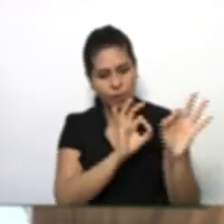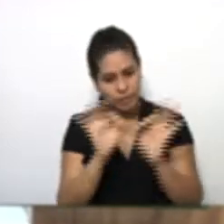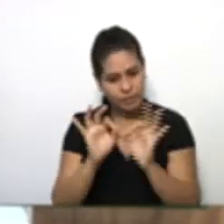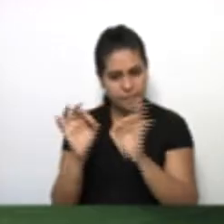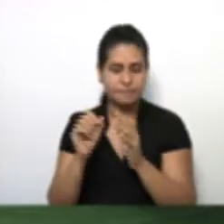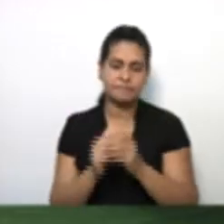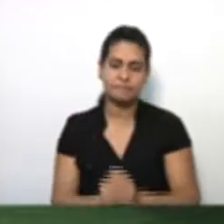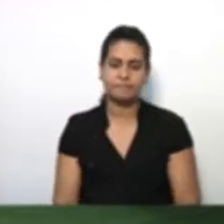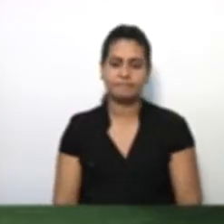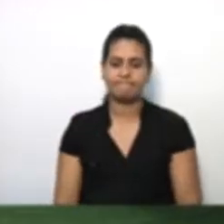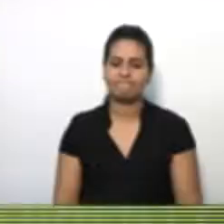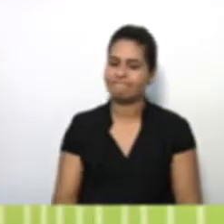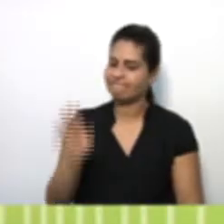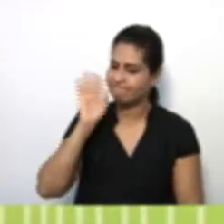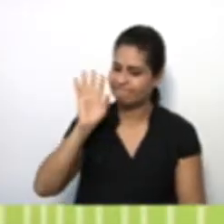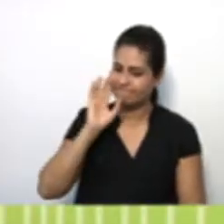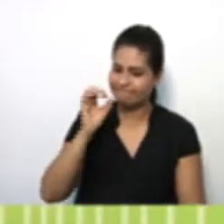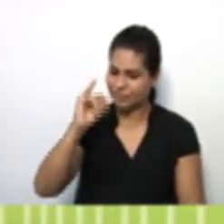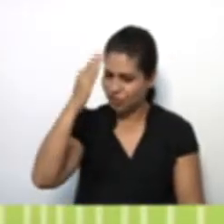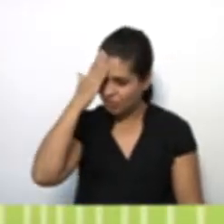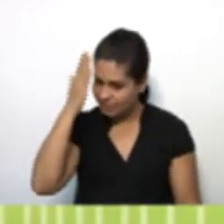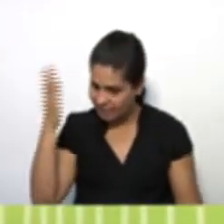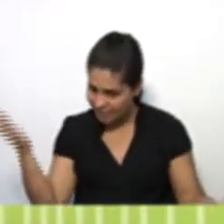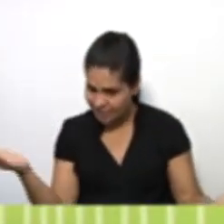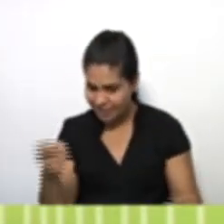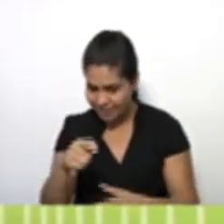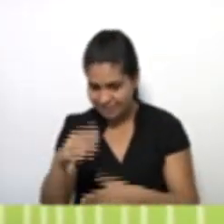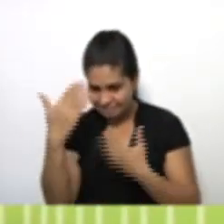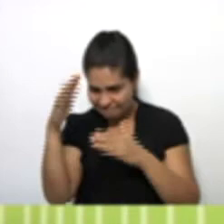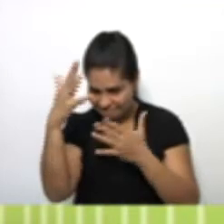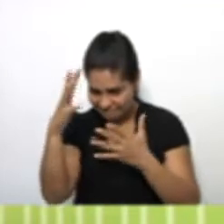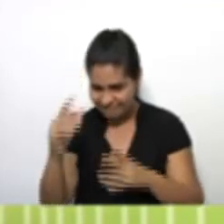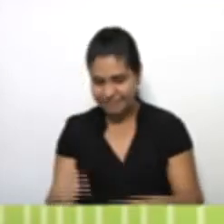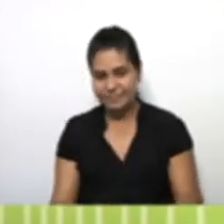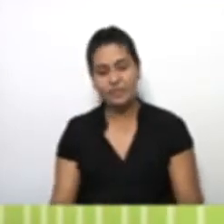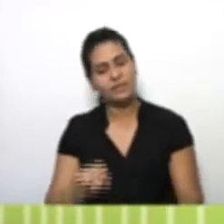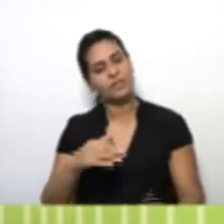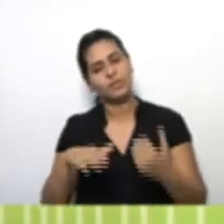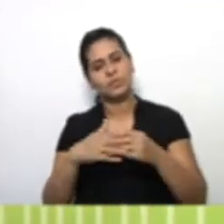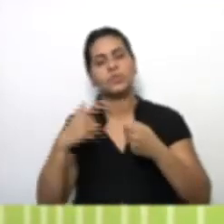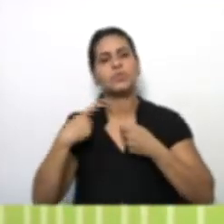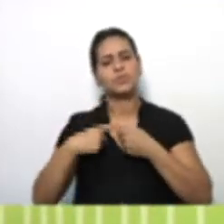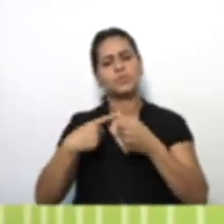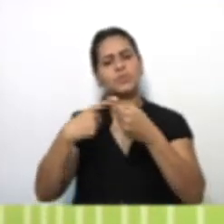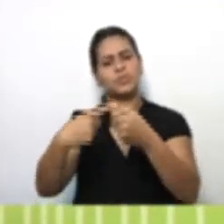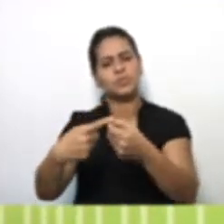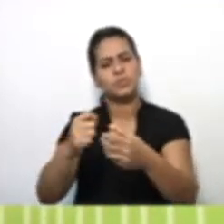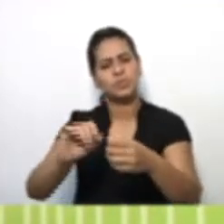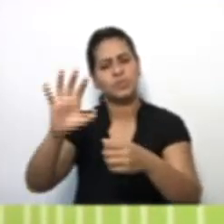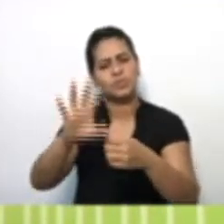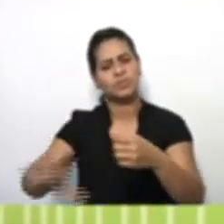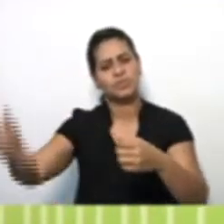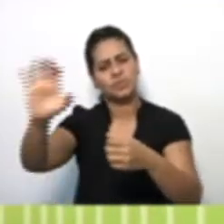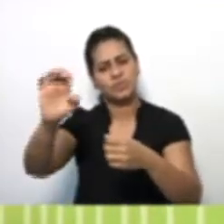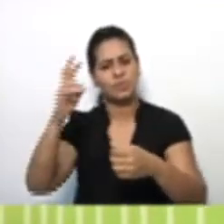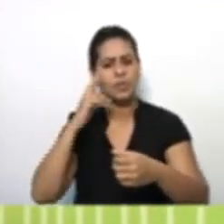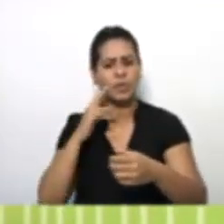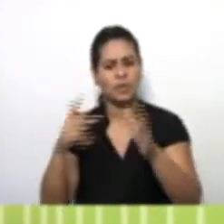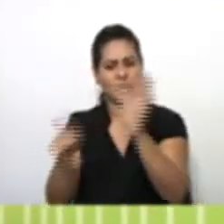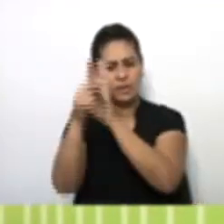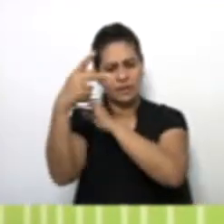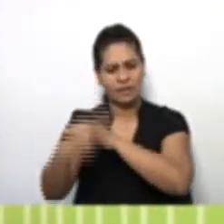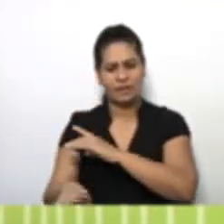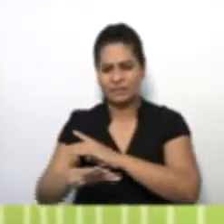organizações. Legal, professor. Giparaná aí, ó, de parabéns. Não só Giparaná, eu tenho certeza que os outros polos aí no estado de Rondônia